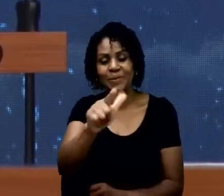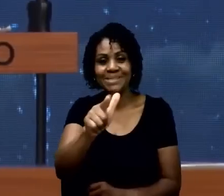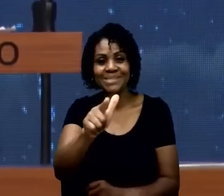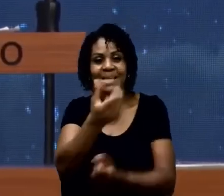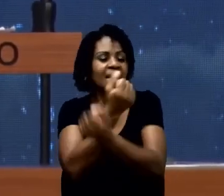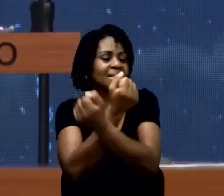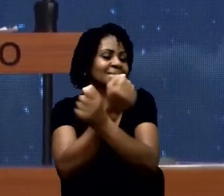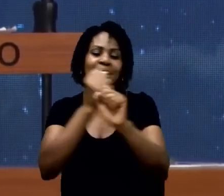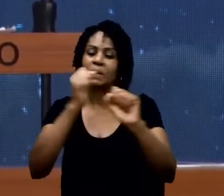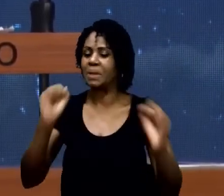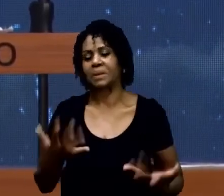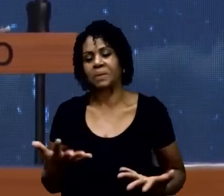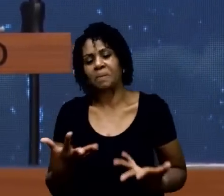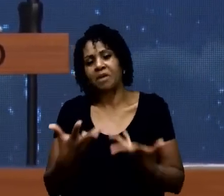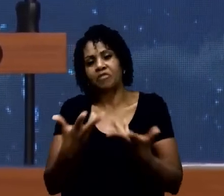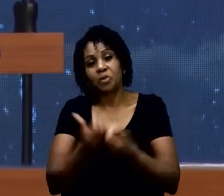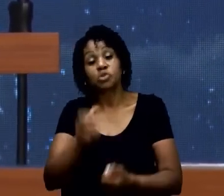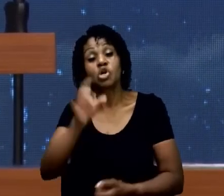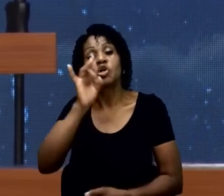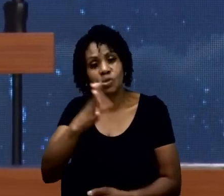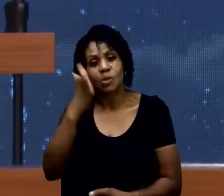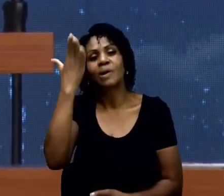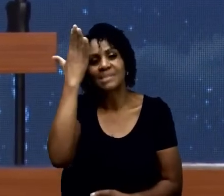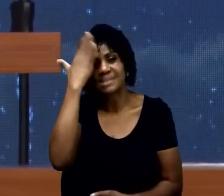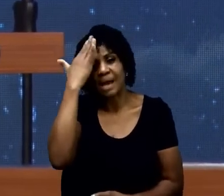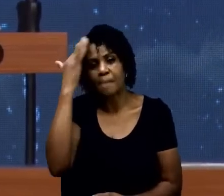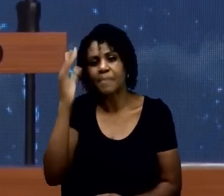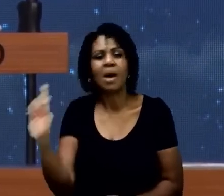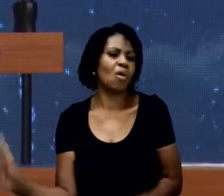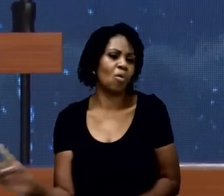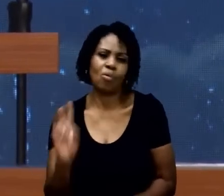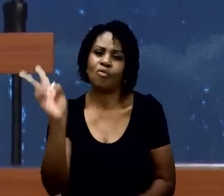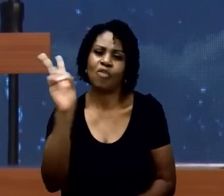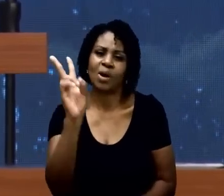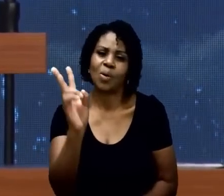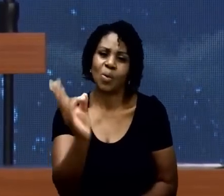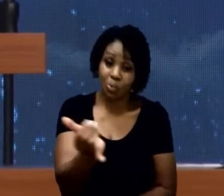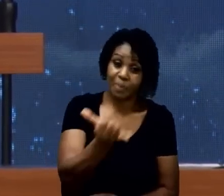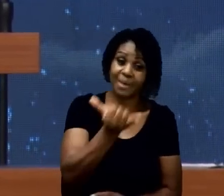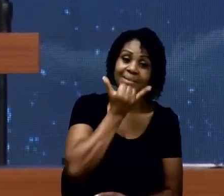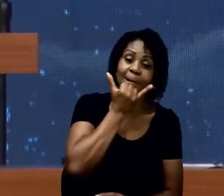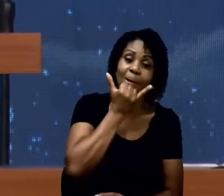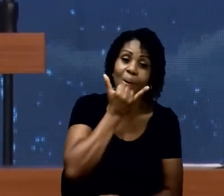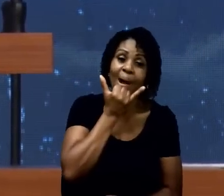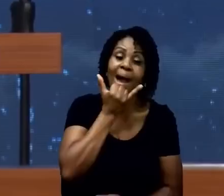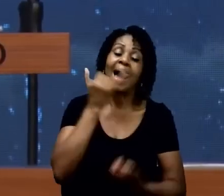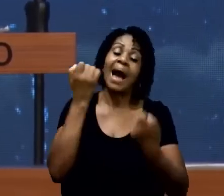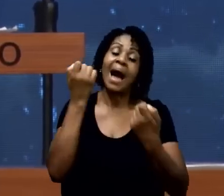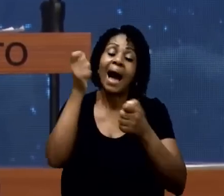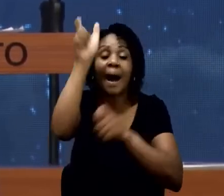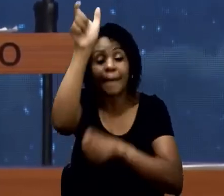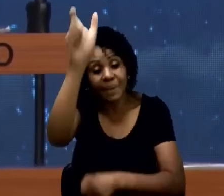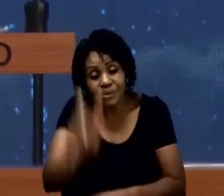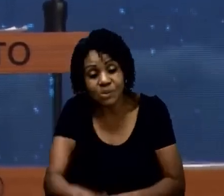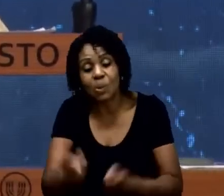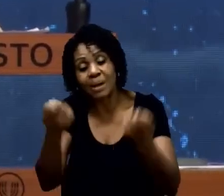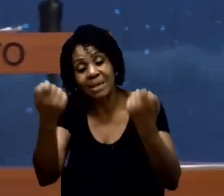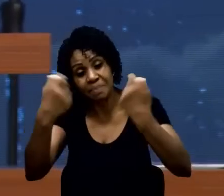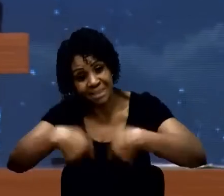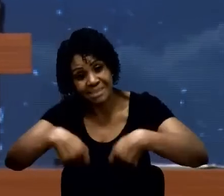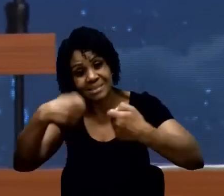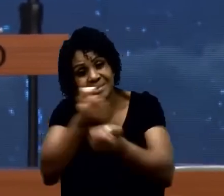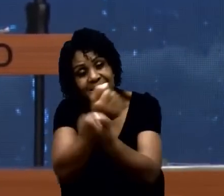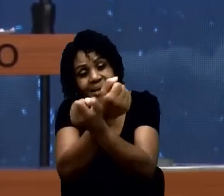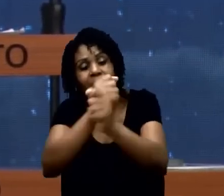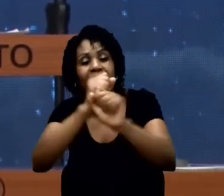Isso é libertador. Só sabe o valor do perdão. Quem precisa. E só sabe o valor da libertação. Quem